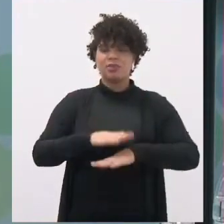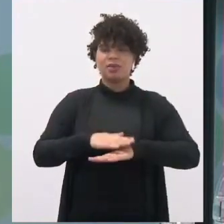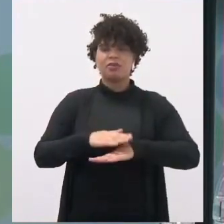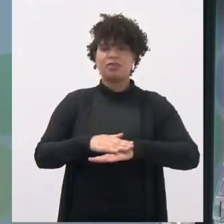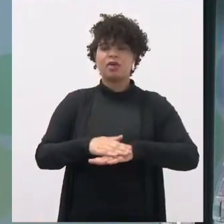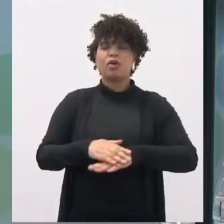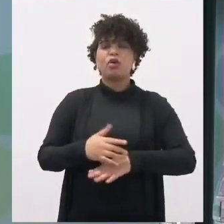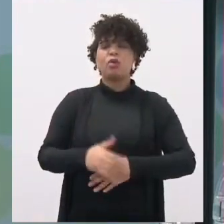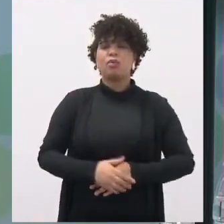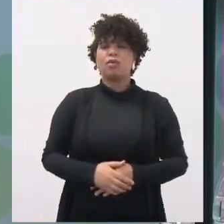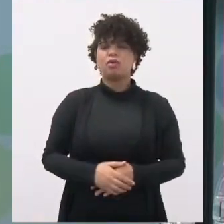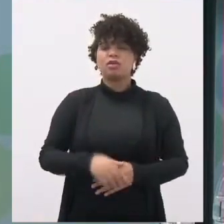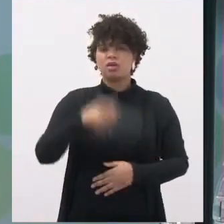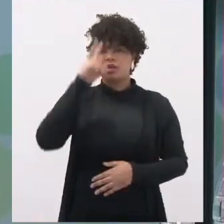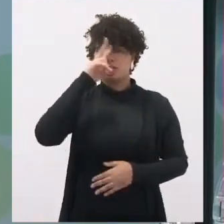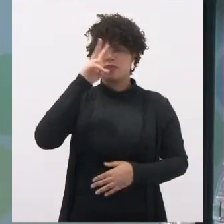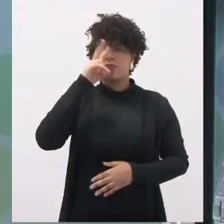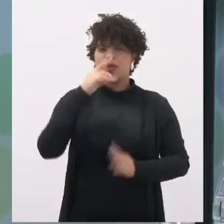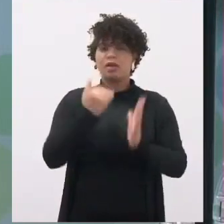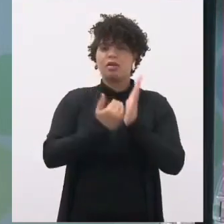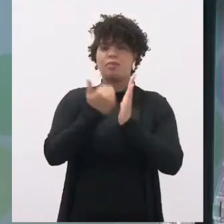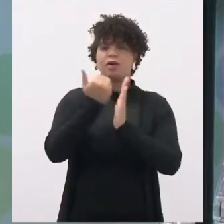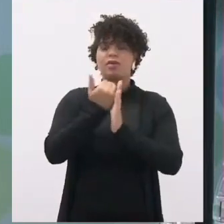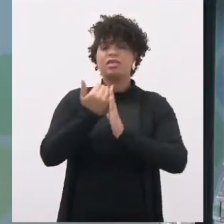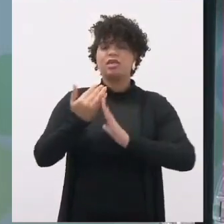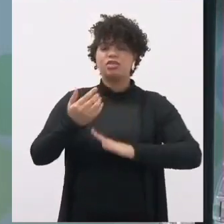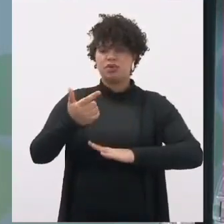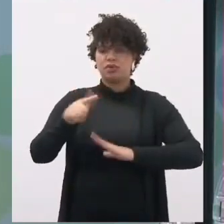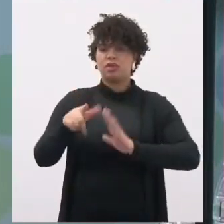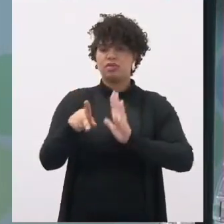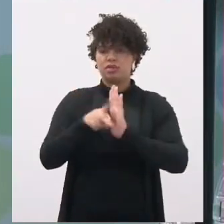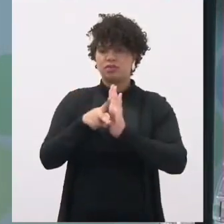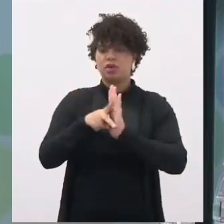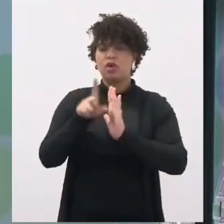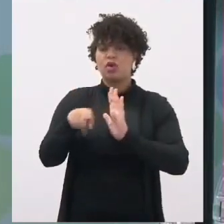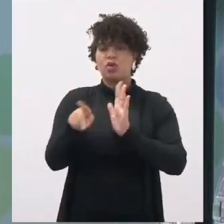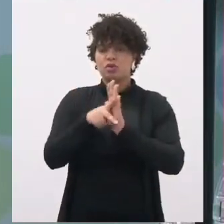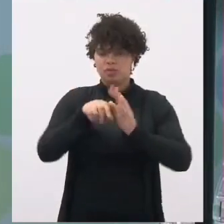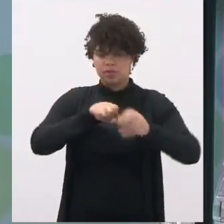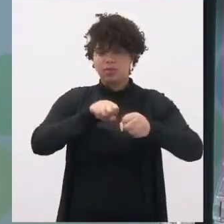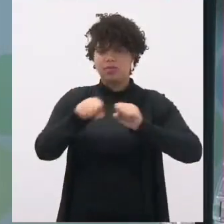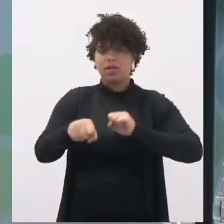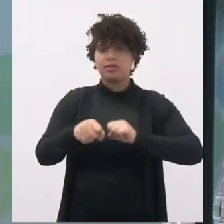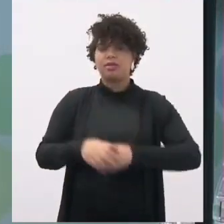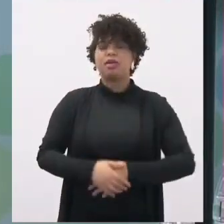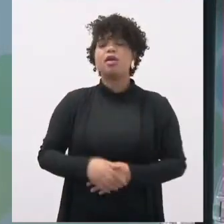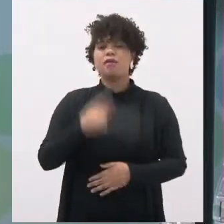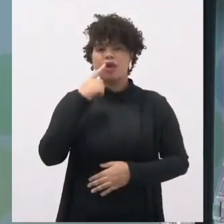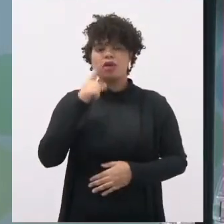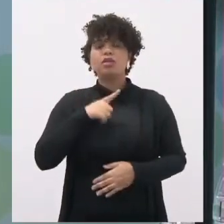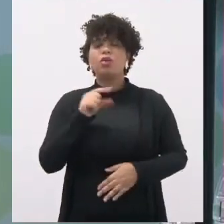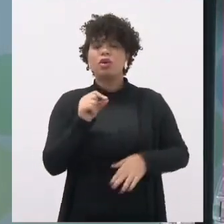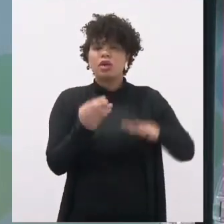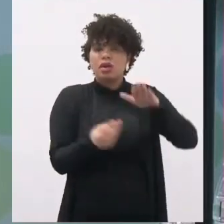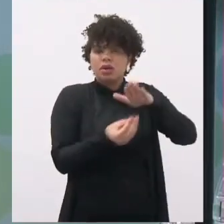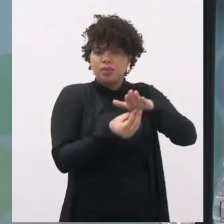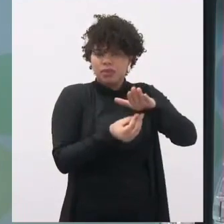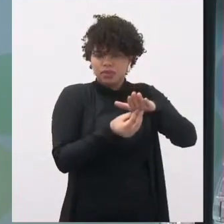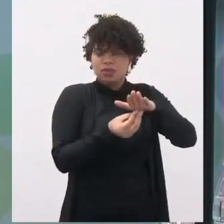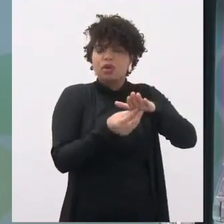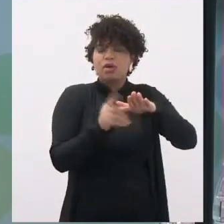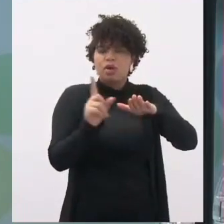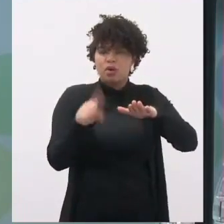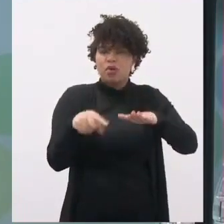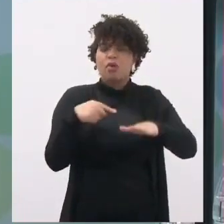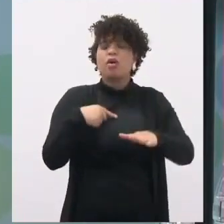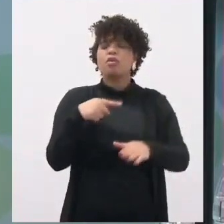sempre lembrando, né, que todo esse material que a gente usa aqui para fazer as formações para vocês fica no repositório do Centro de Mídias. Então, depois